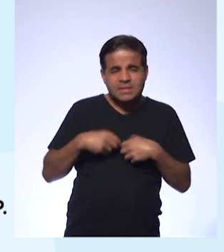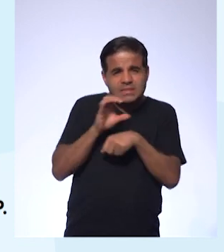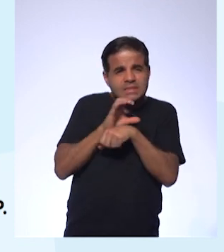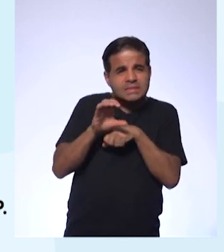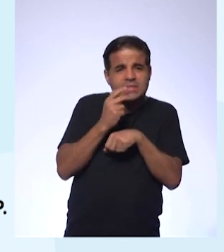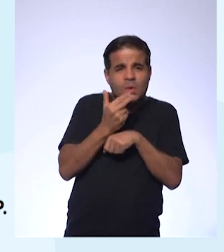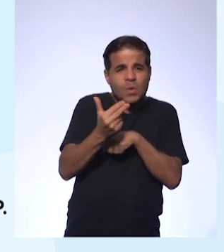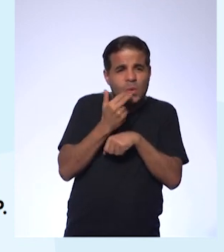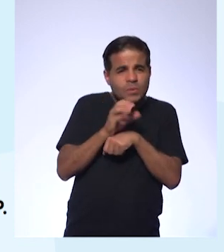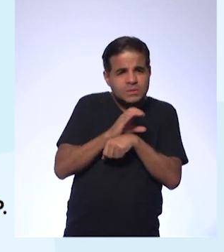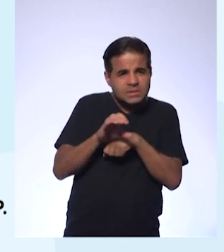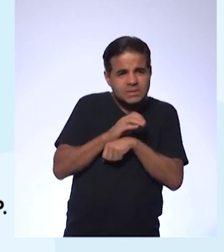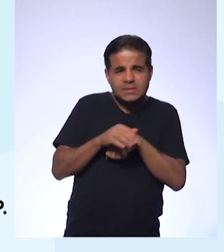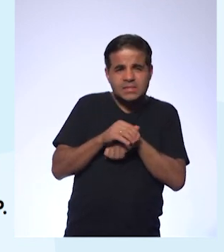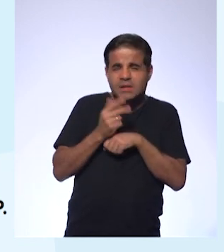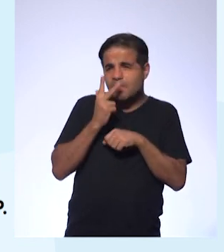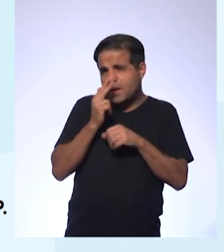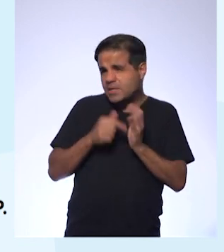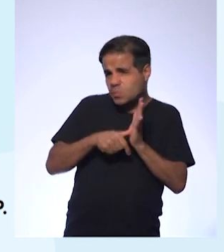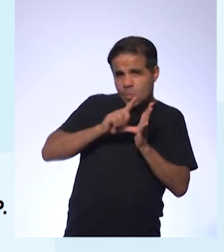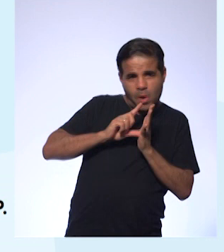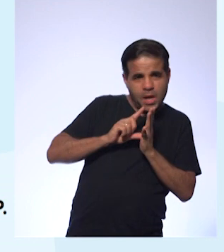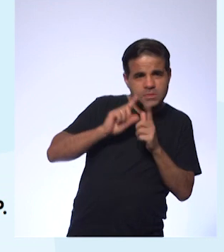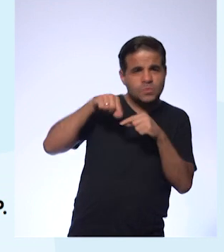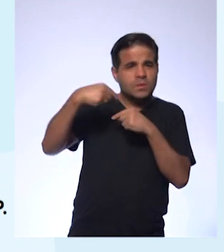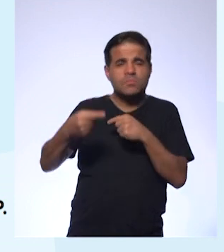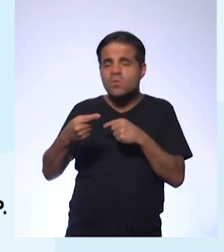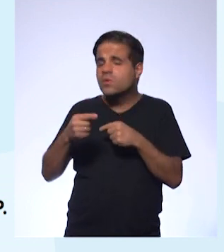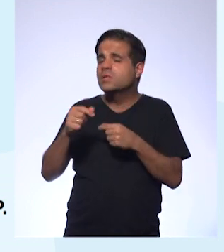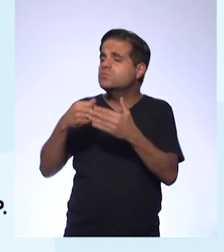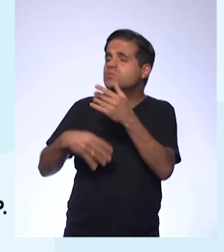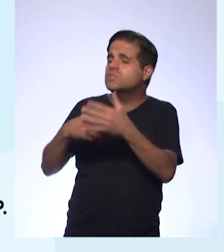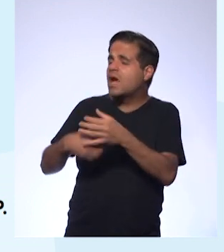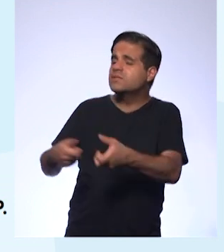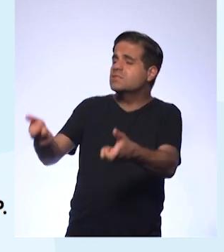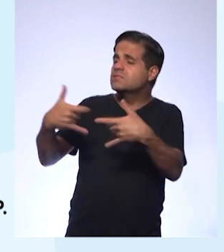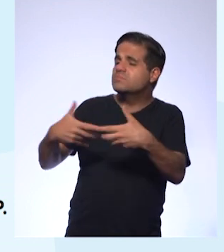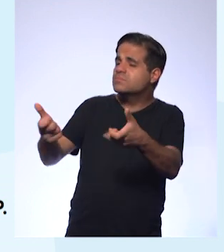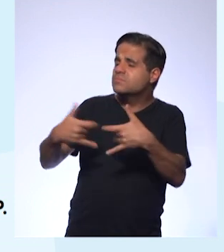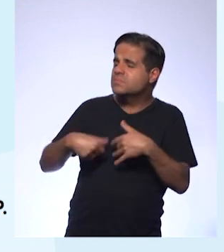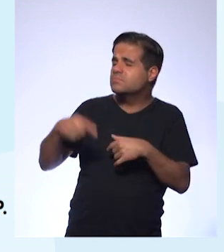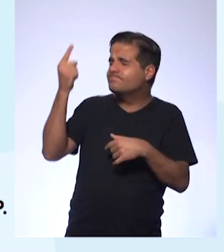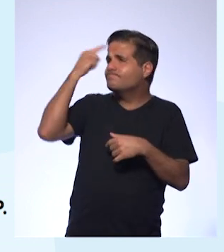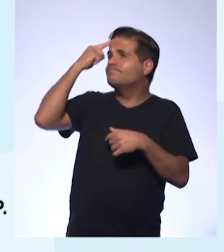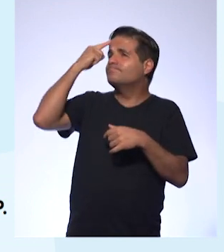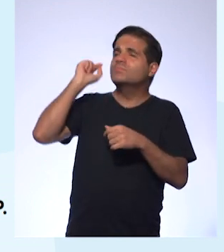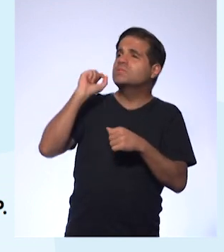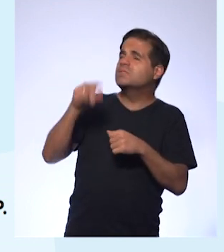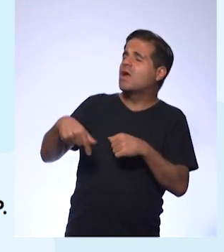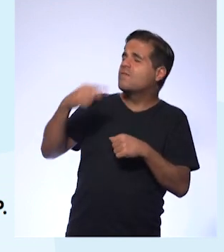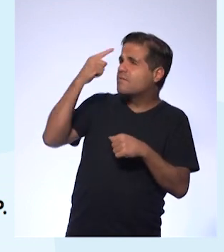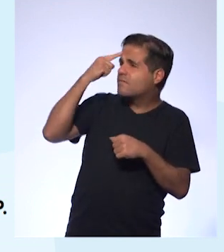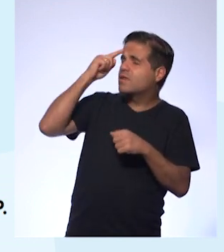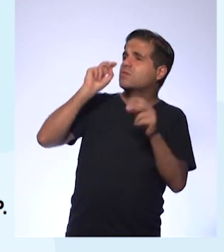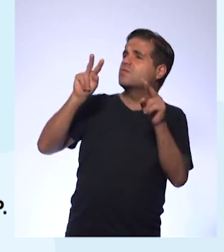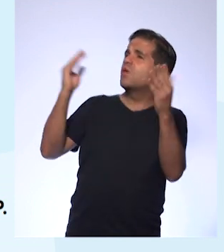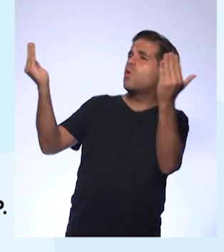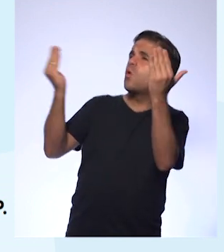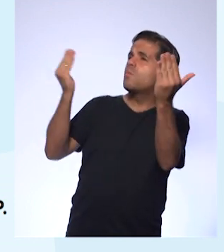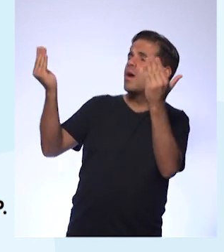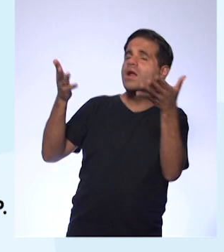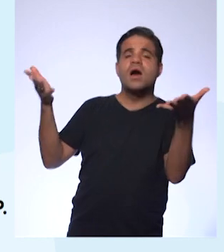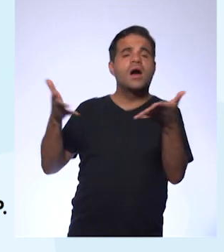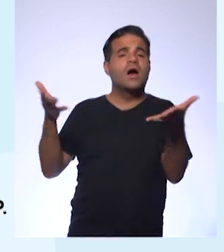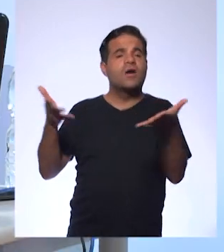cinza, né? Será que é um antes e depois? O que eles estão falando para a gente no chat? O que lhe vem à mente ao comparar